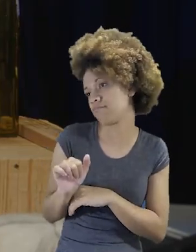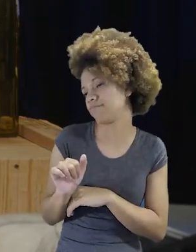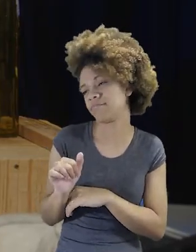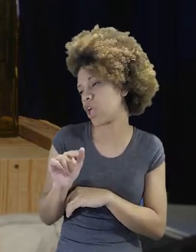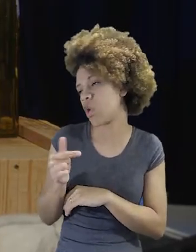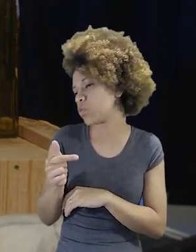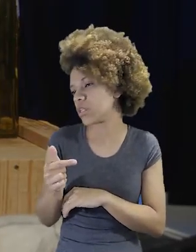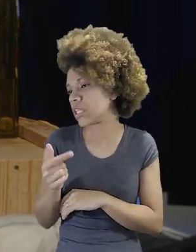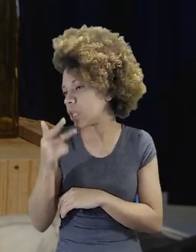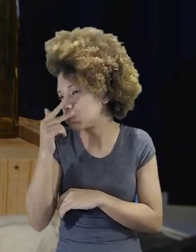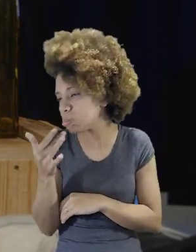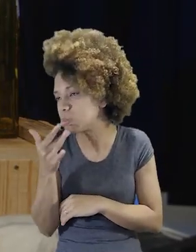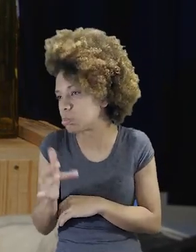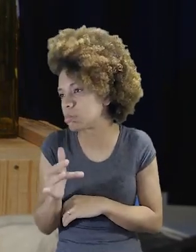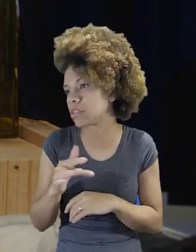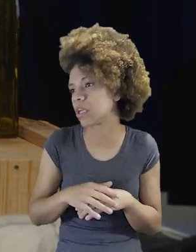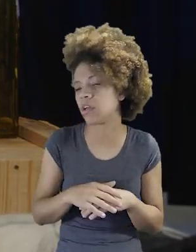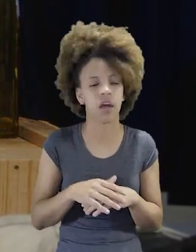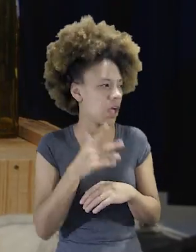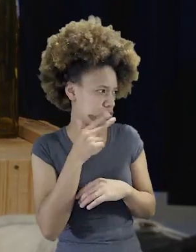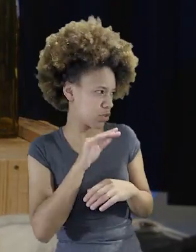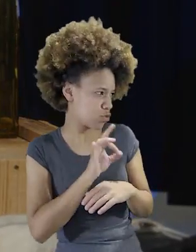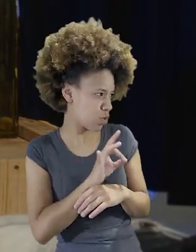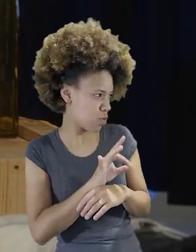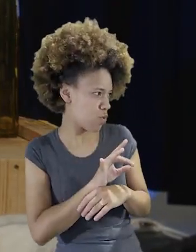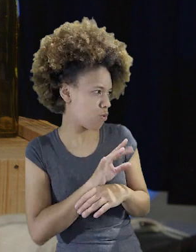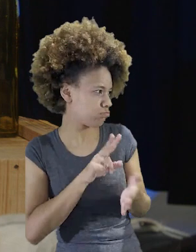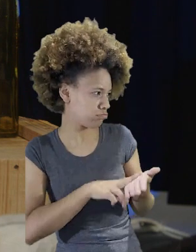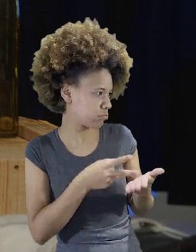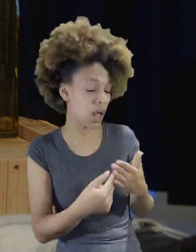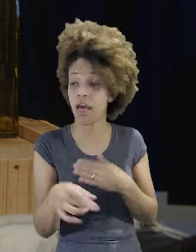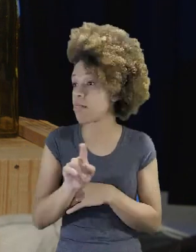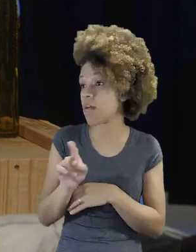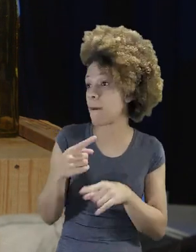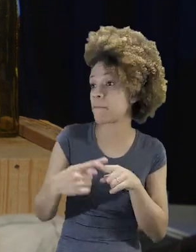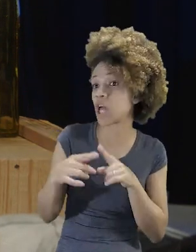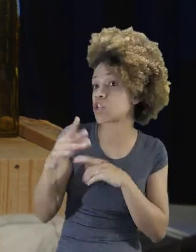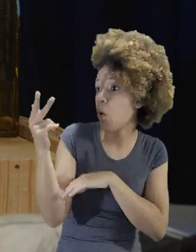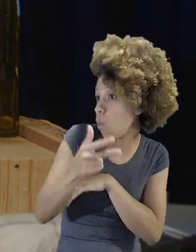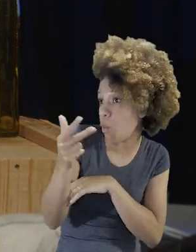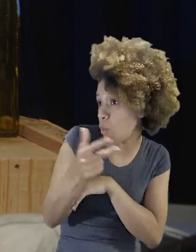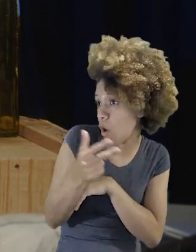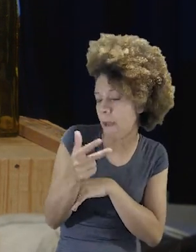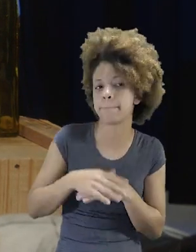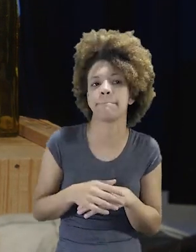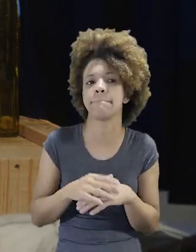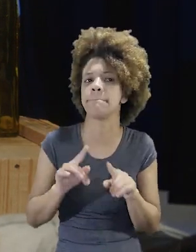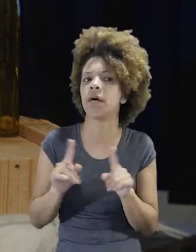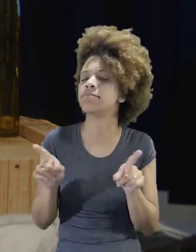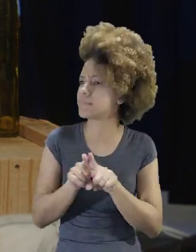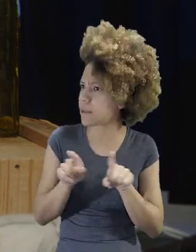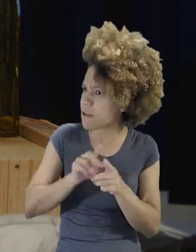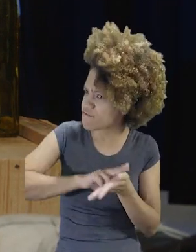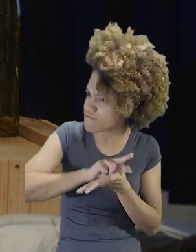ele não Ele só faz né mas ele ele também faz vários bits eu não sabia disso até o dia